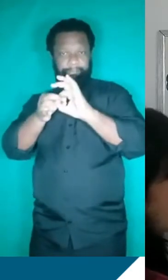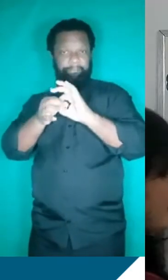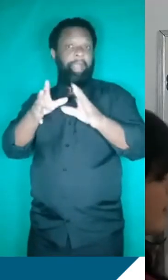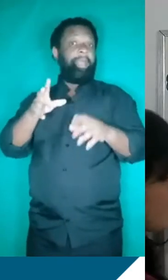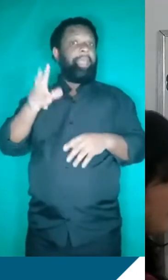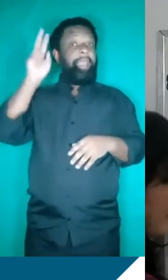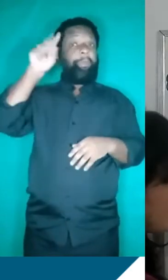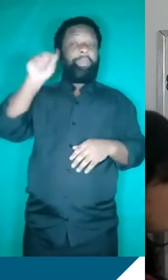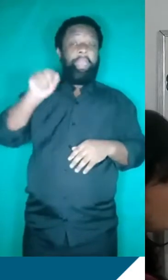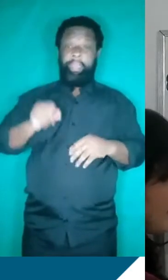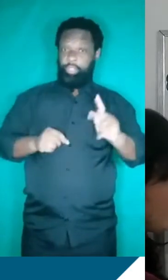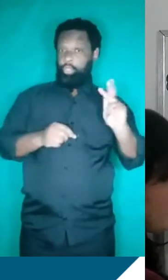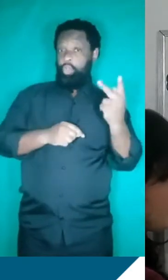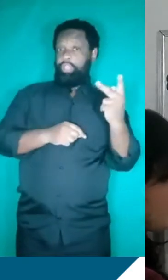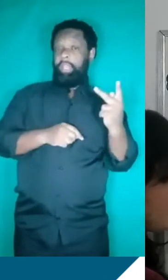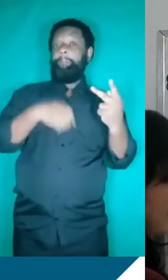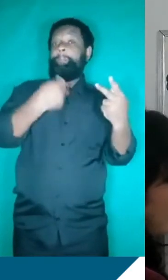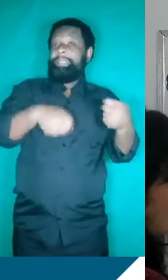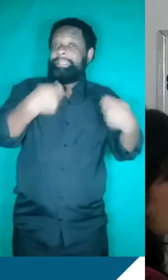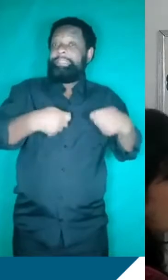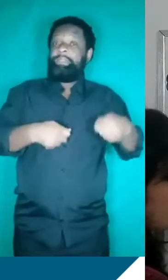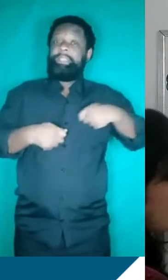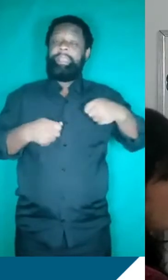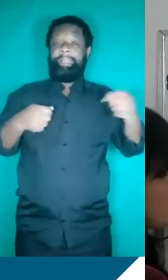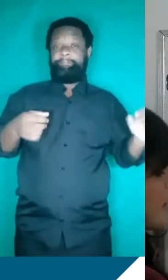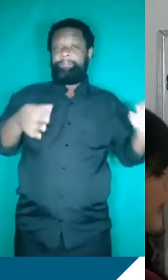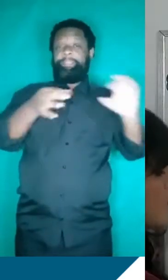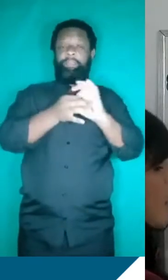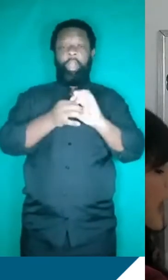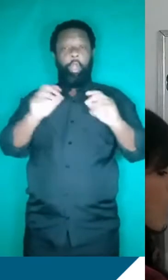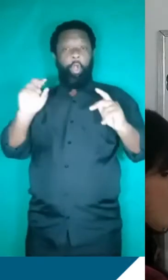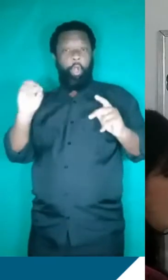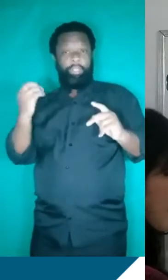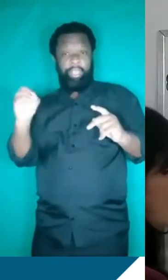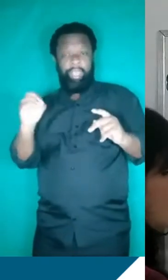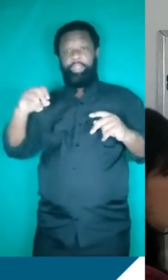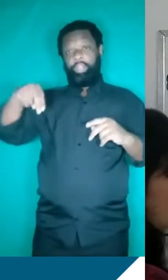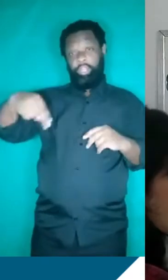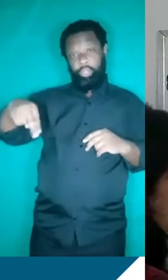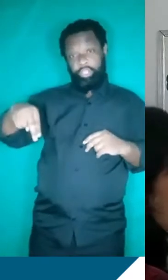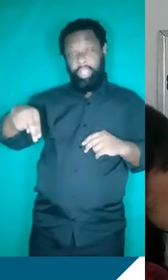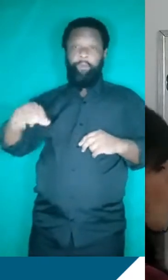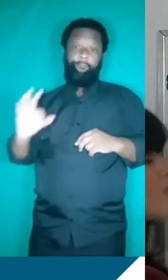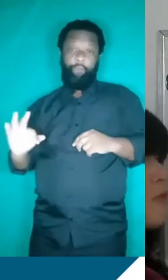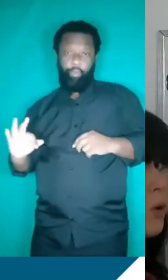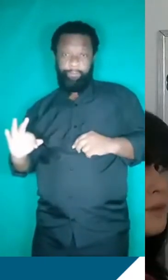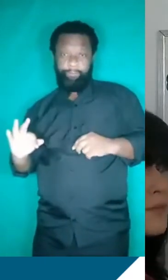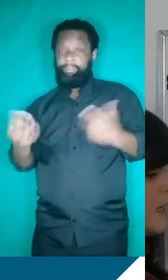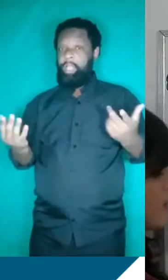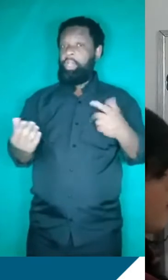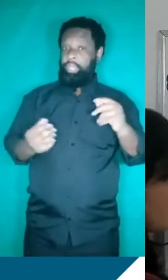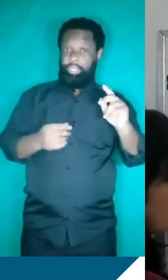outra. Lembrando que esse hidrogênio ele precisa estar obrigatoriamente ligado a oxigênio, nitrogênio ou